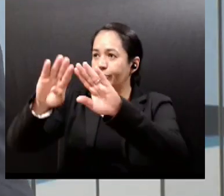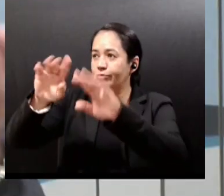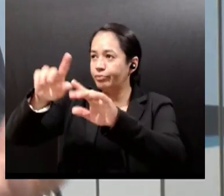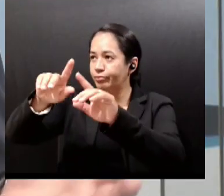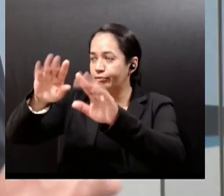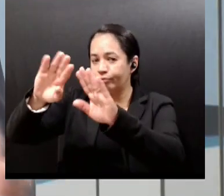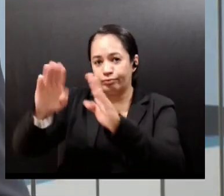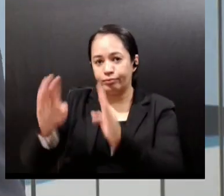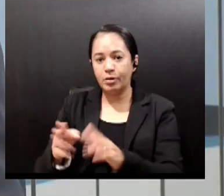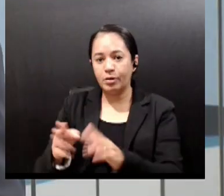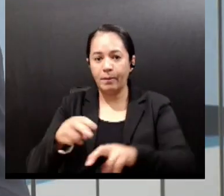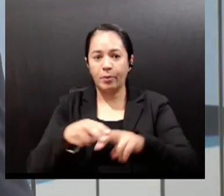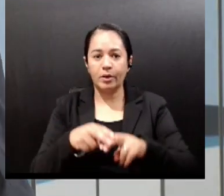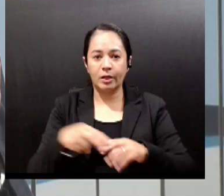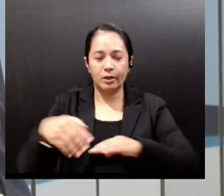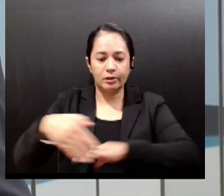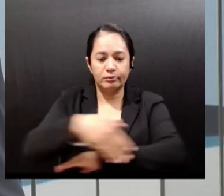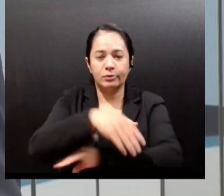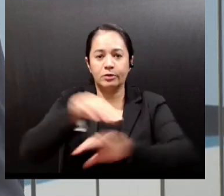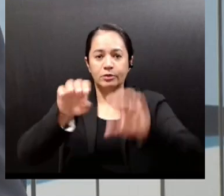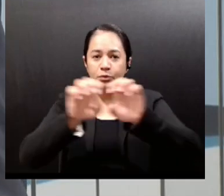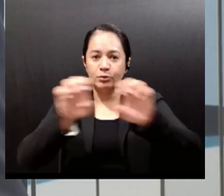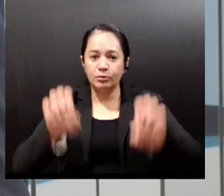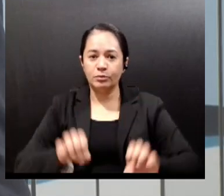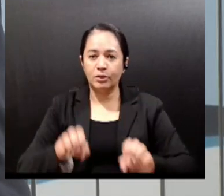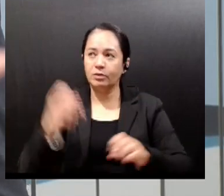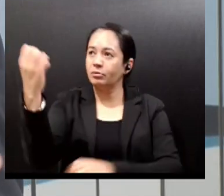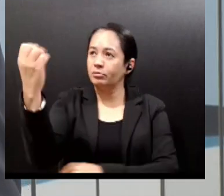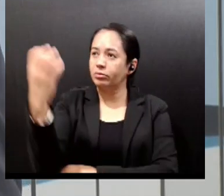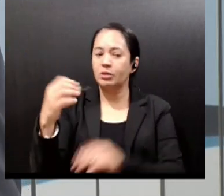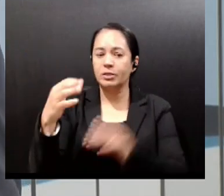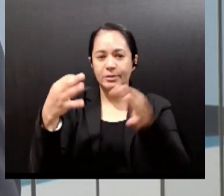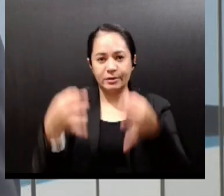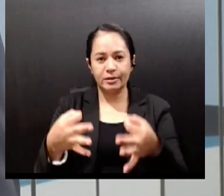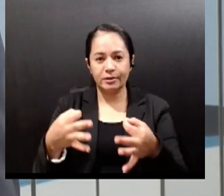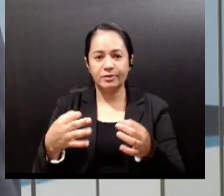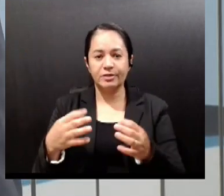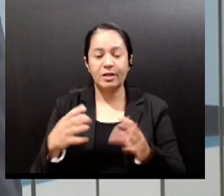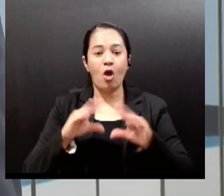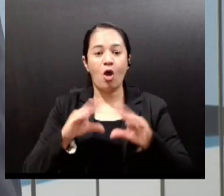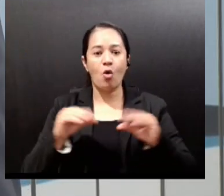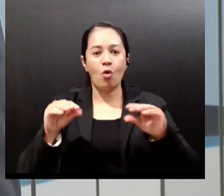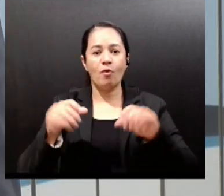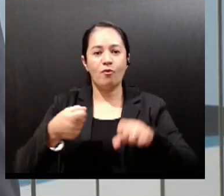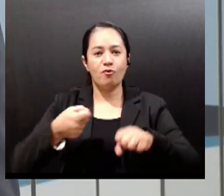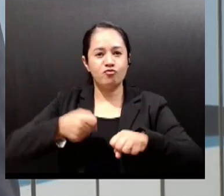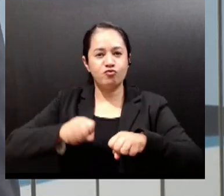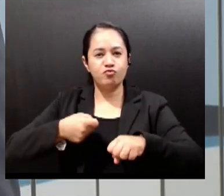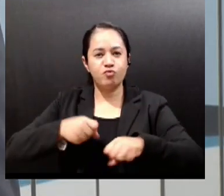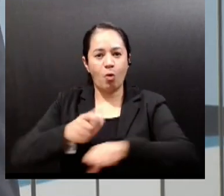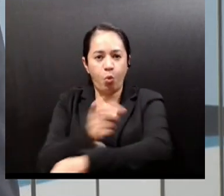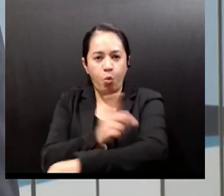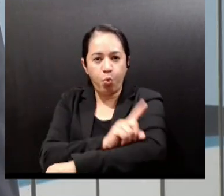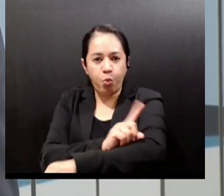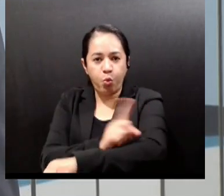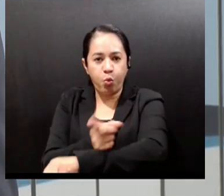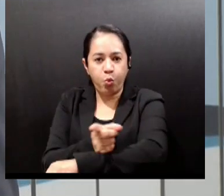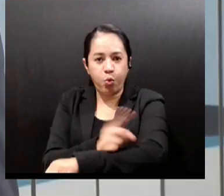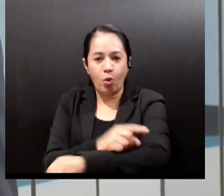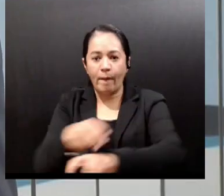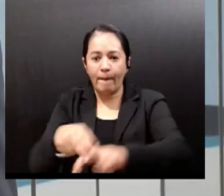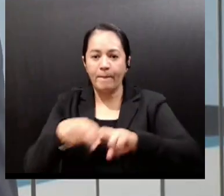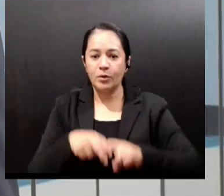bem estruturadas, sinalizadas, dá um certo conforto em acelerar. Por isso que é importante trabalhos de